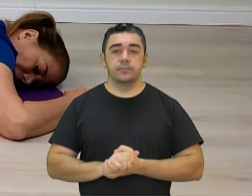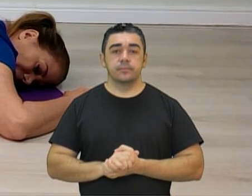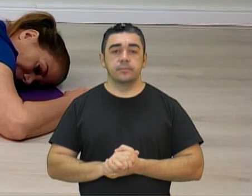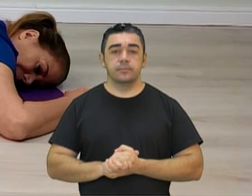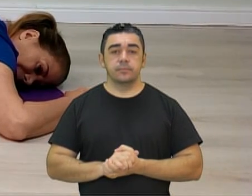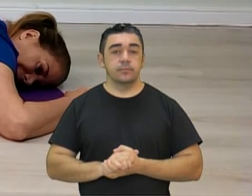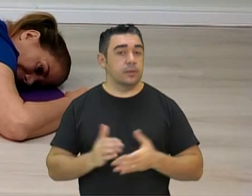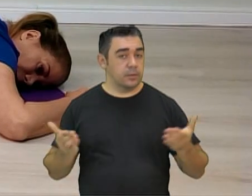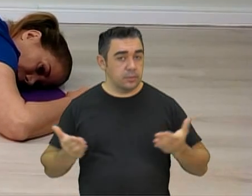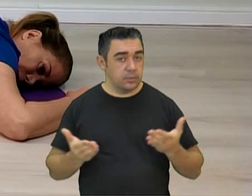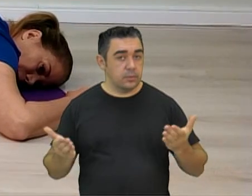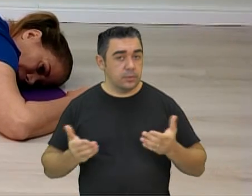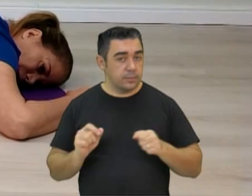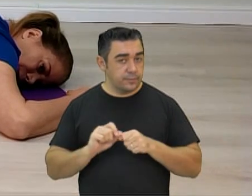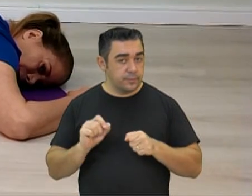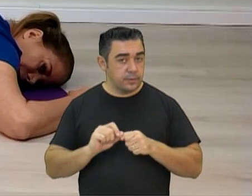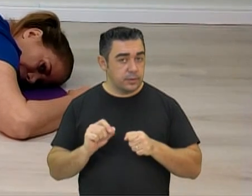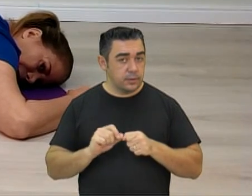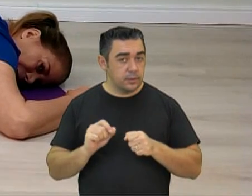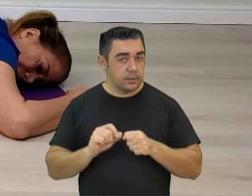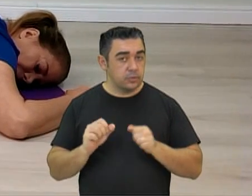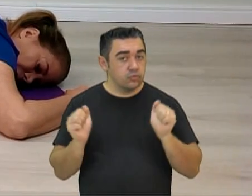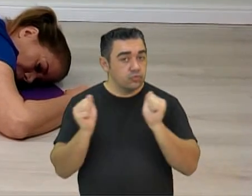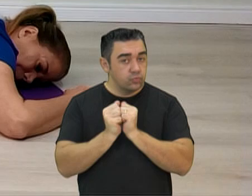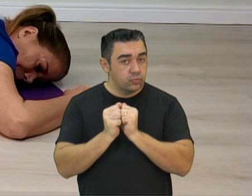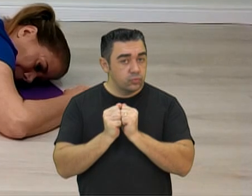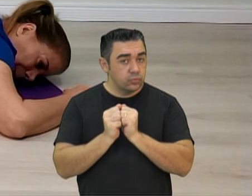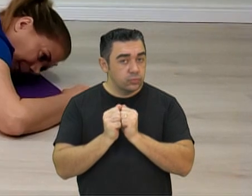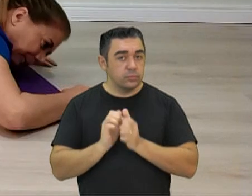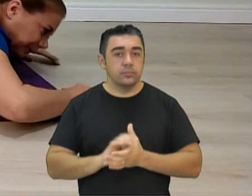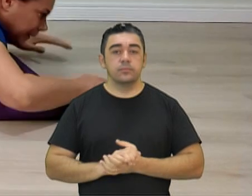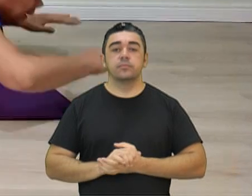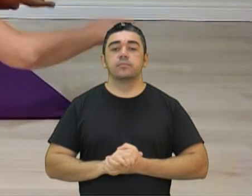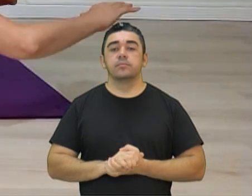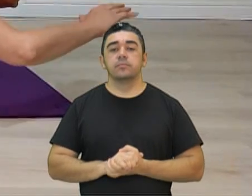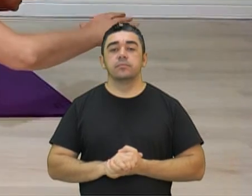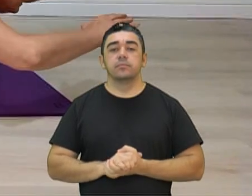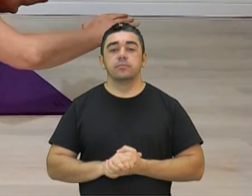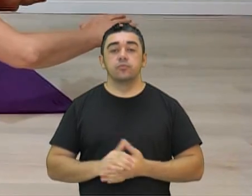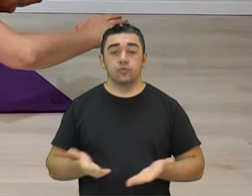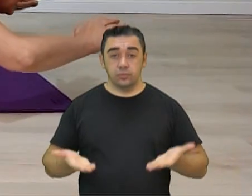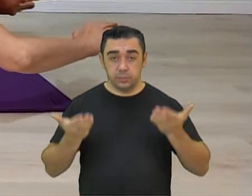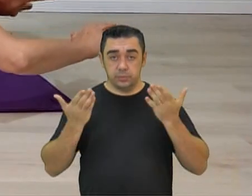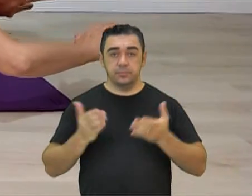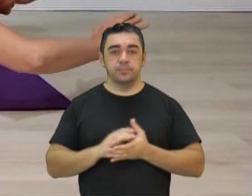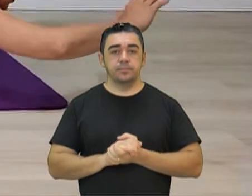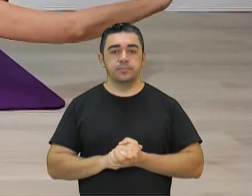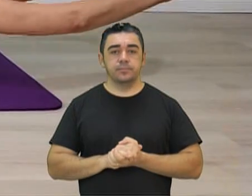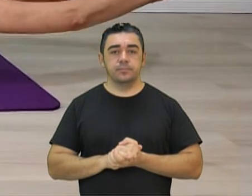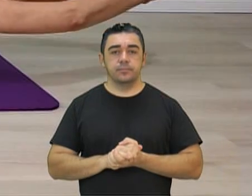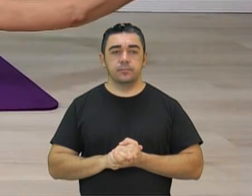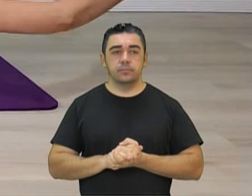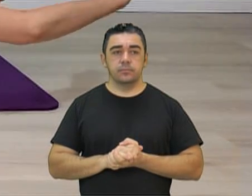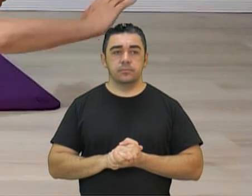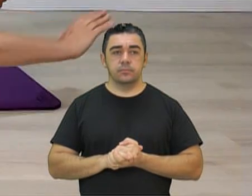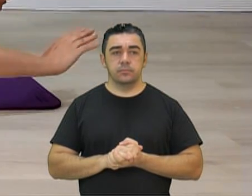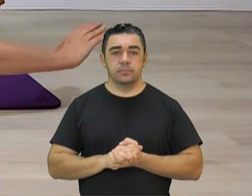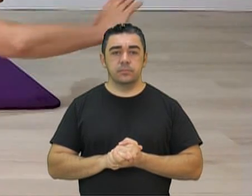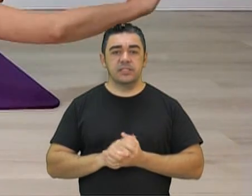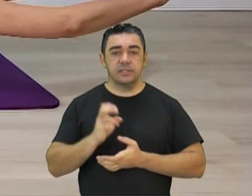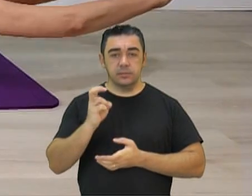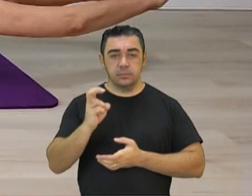E agora nós vamos fazer com os dois juntos. Subiu. E vai lá na frente.